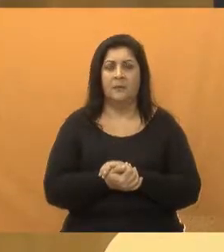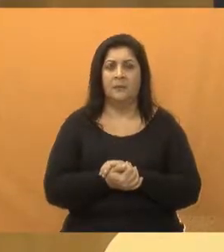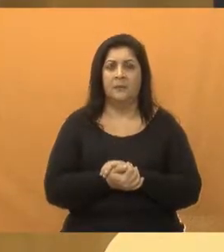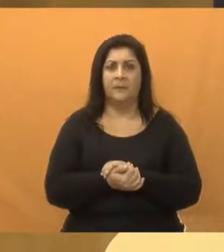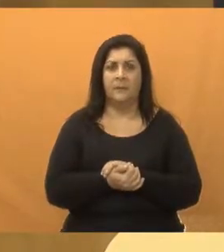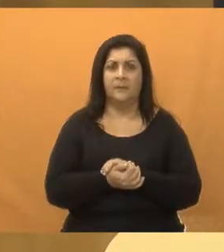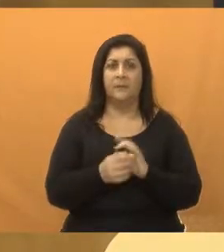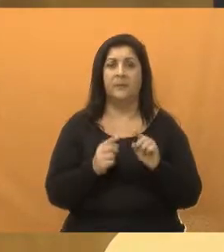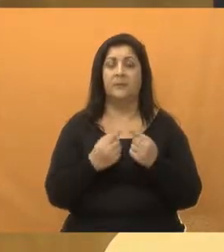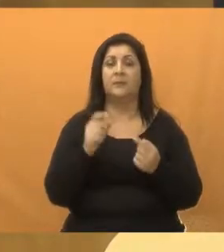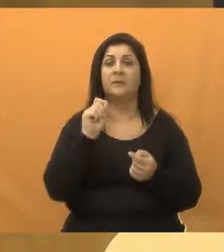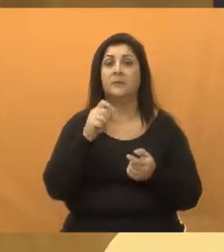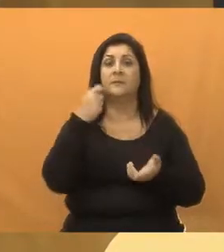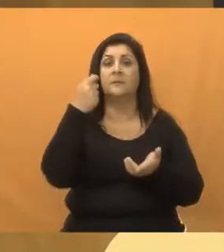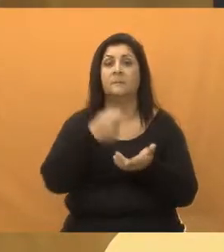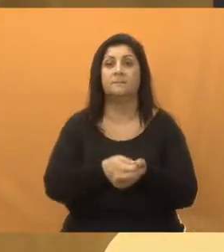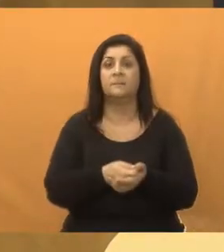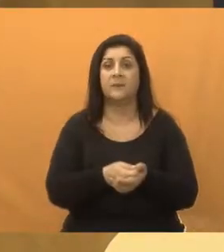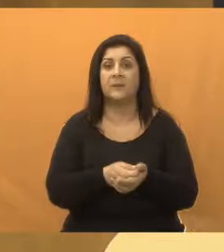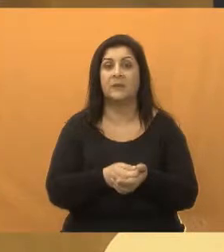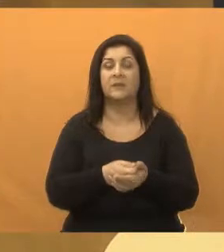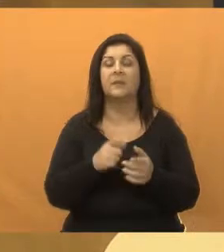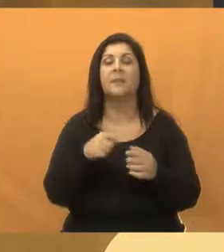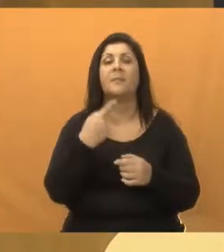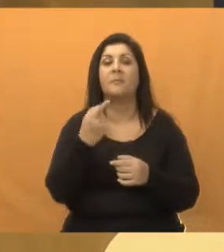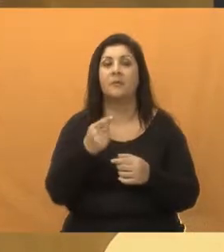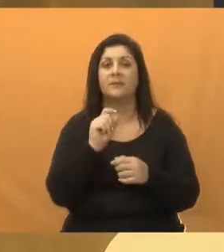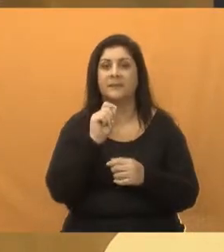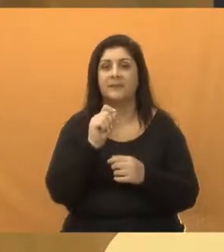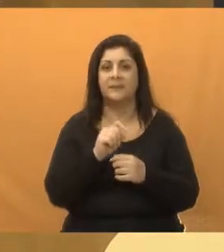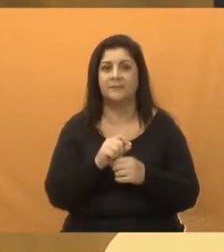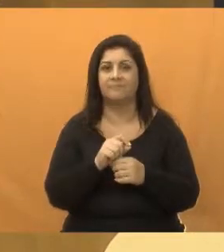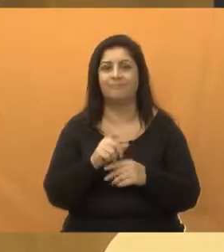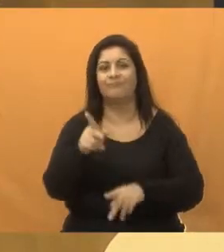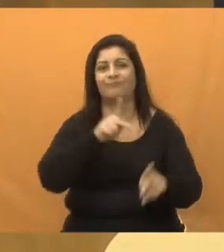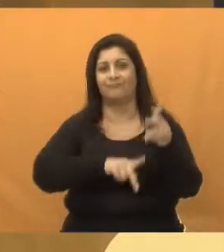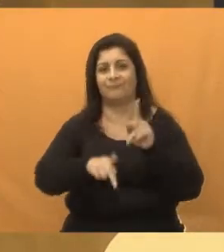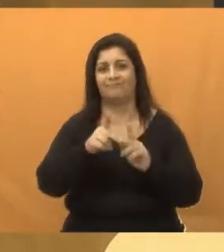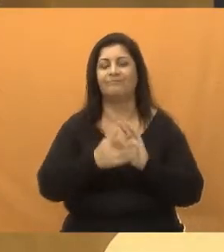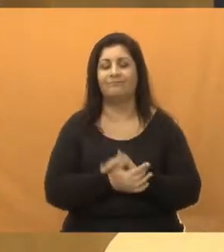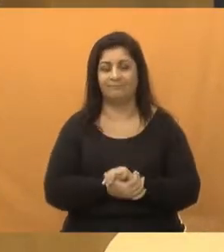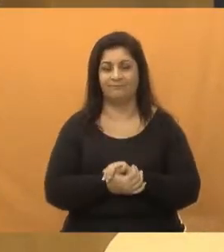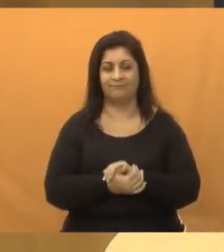seguinte, que quem vai pagar toda essa conta depois é o munícipe.